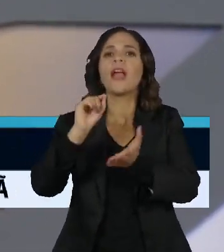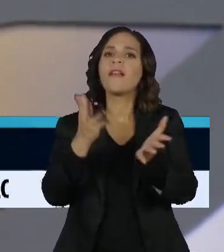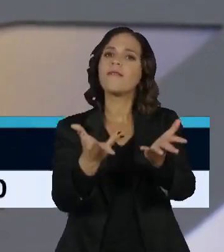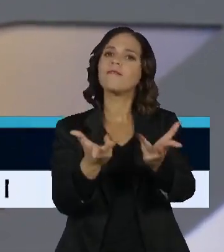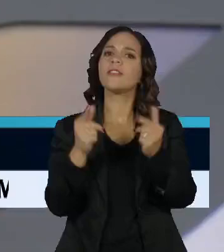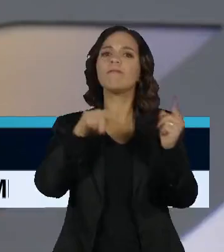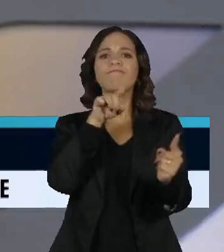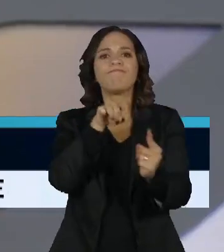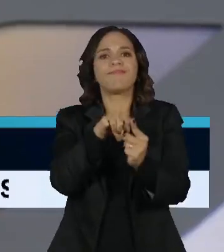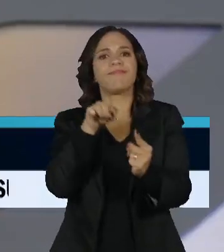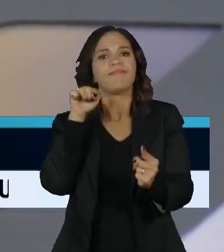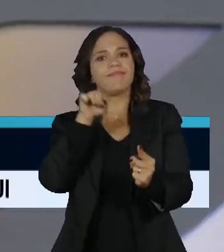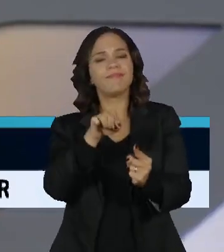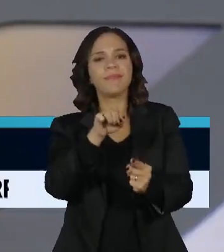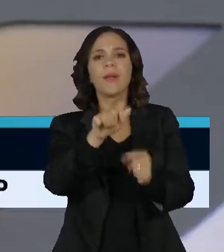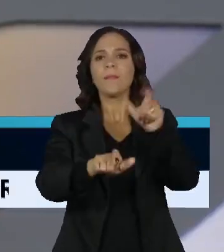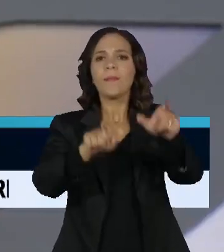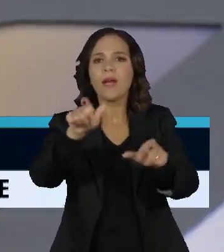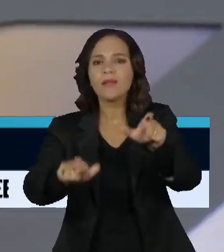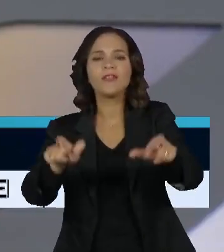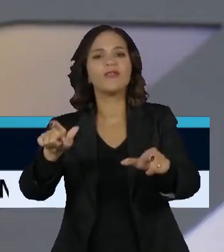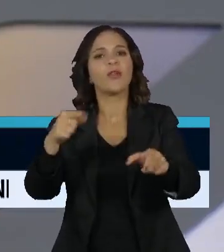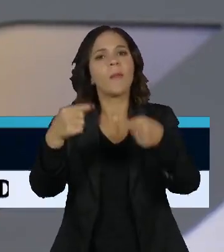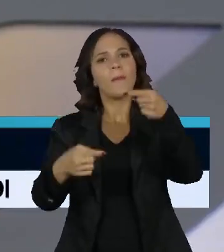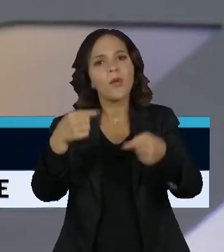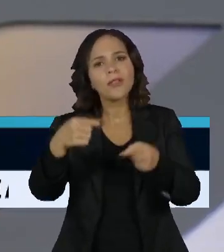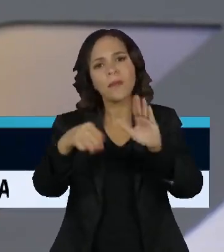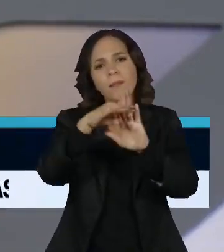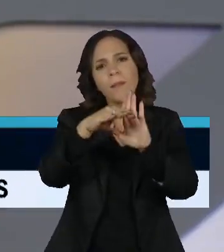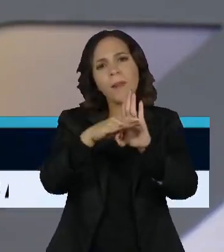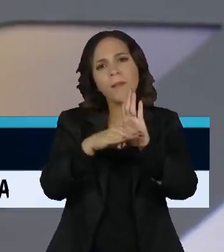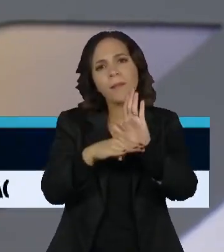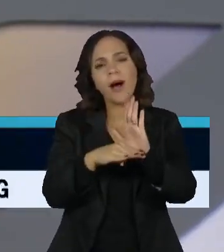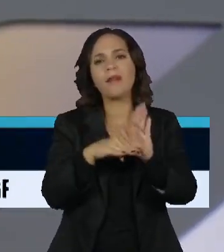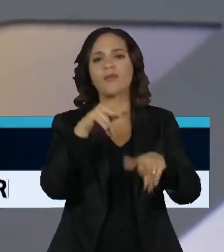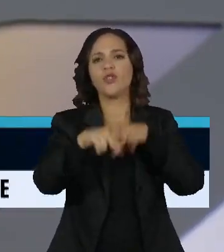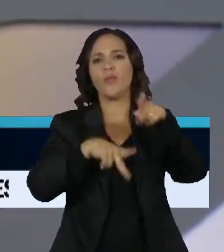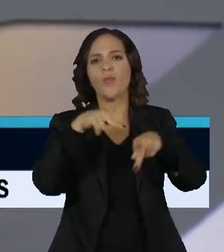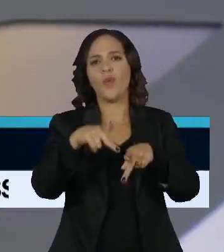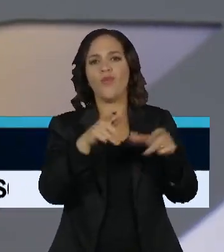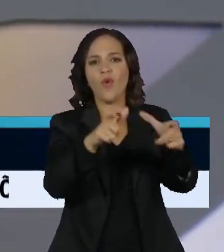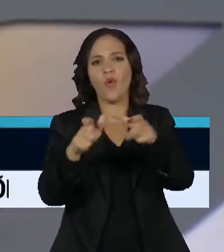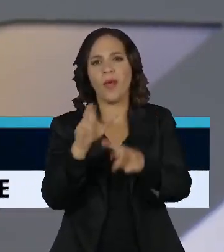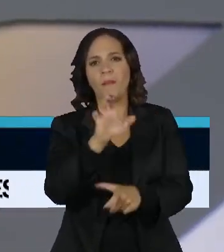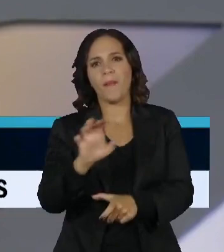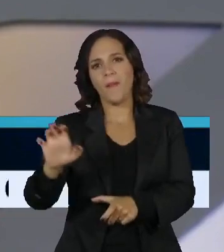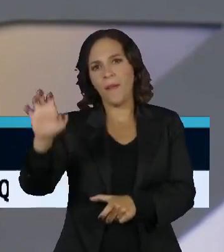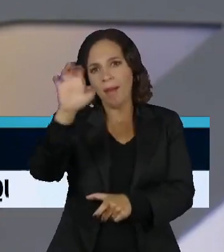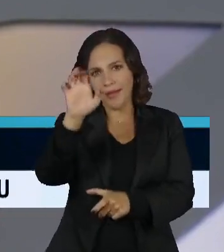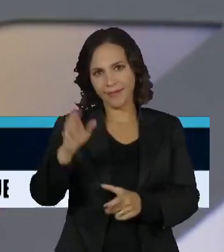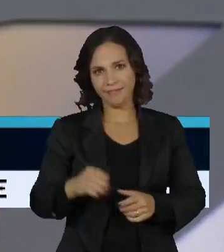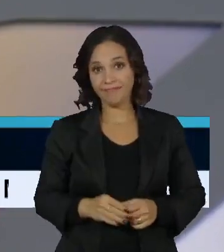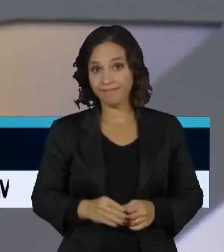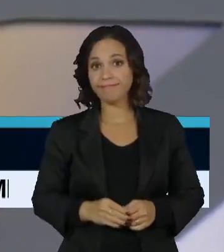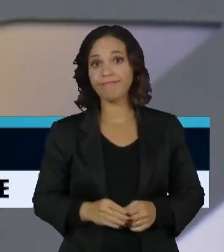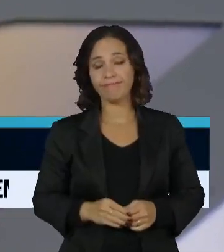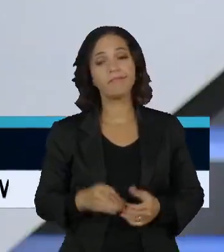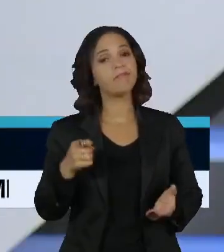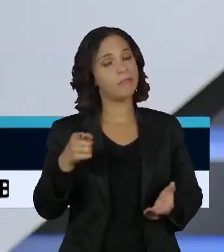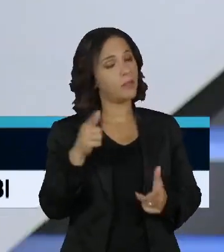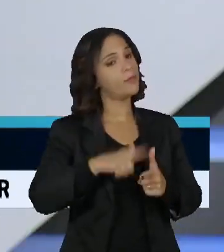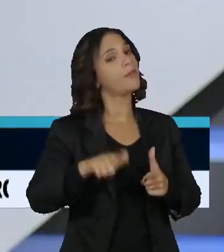efetiva para as políticas e as necessidades daquele território, daquele estado para onde são destinados. Então, isso é